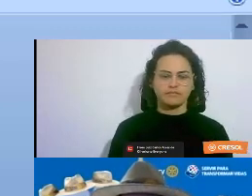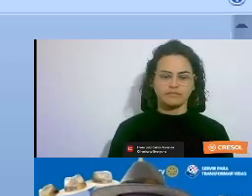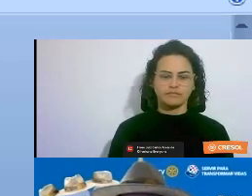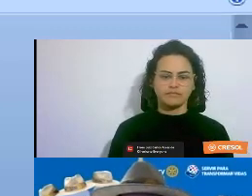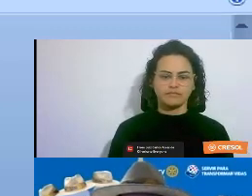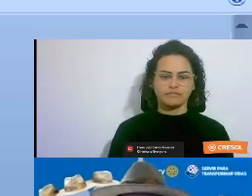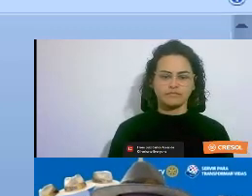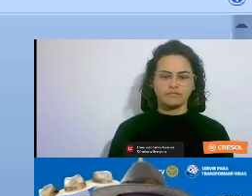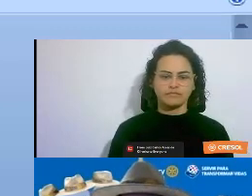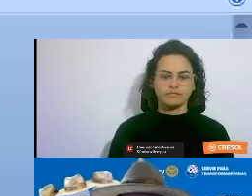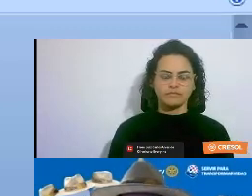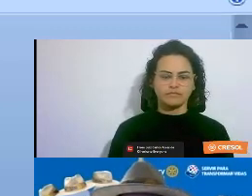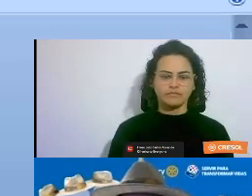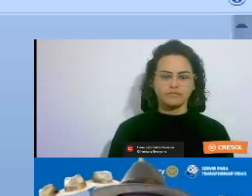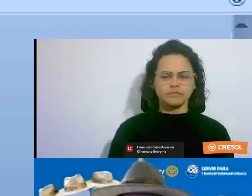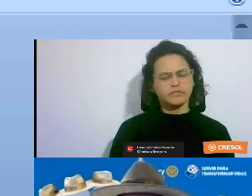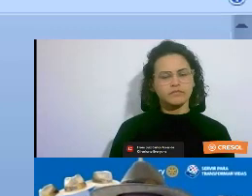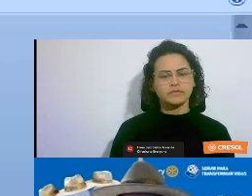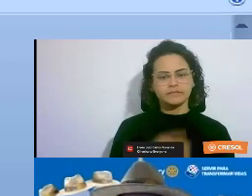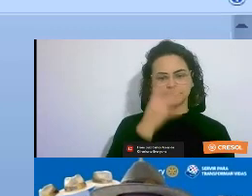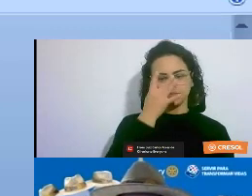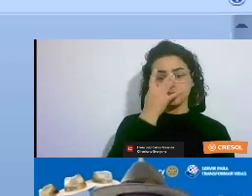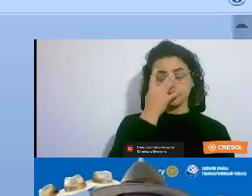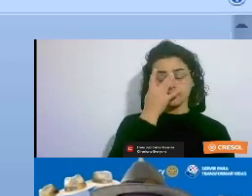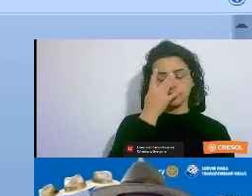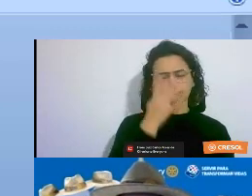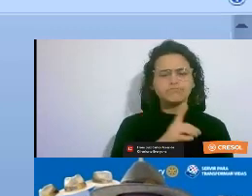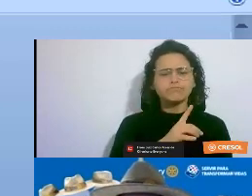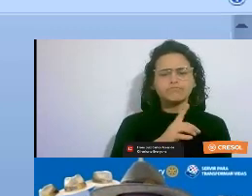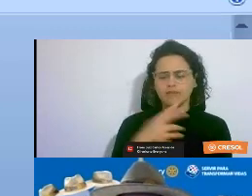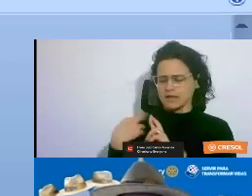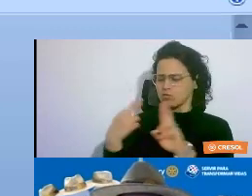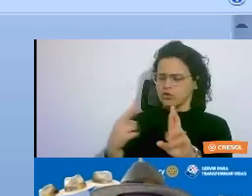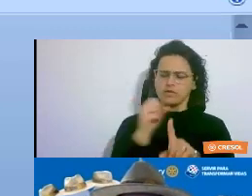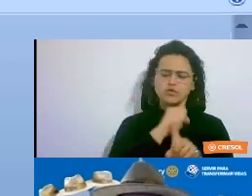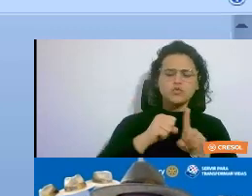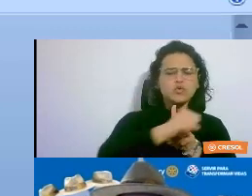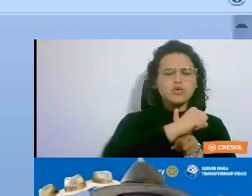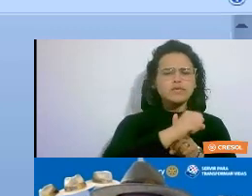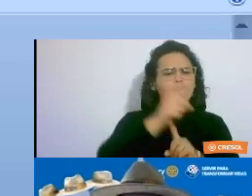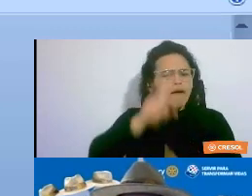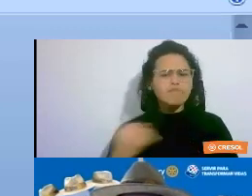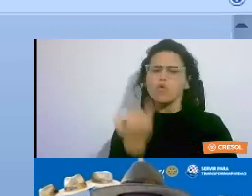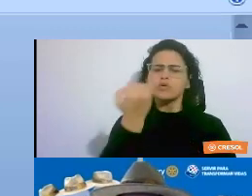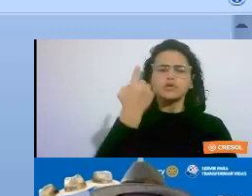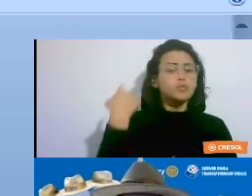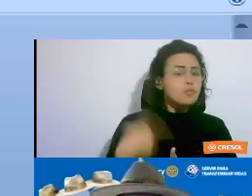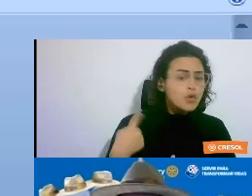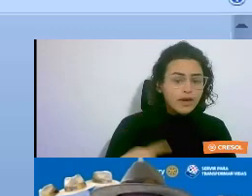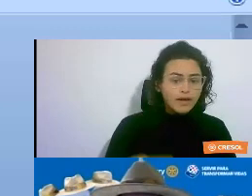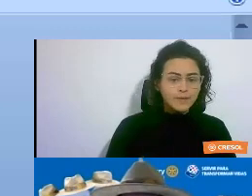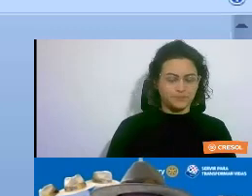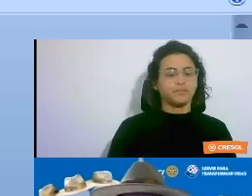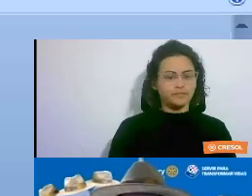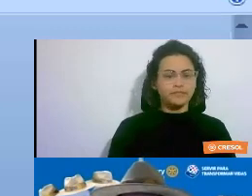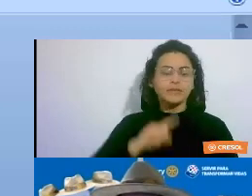Só passar aqui. Então, por que investir em responsabilidade social? Por que as empresas hoje fazem isso? Né?